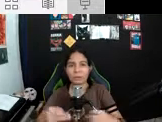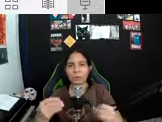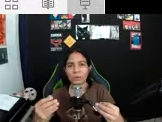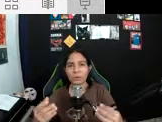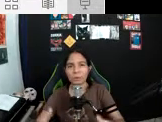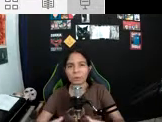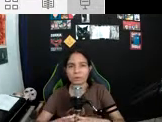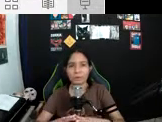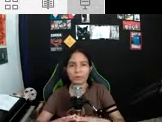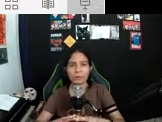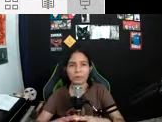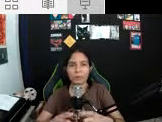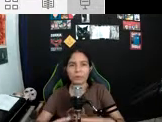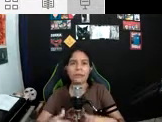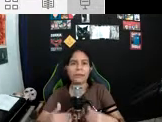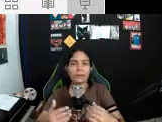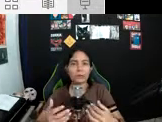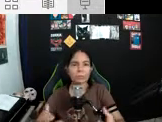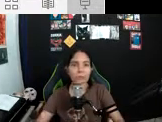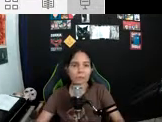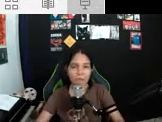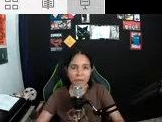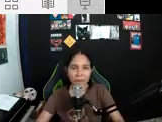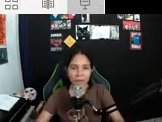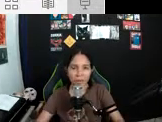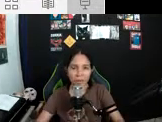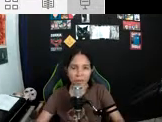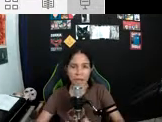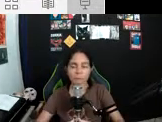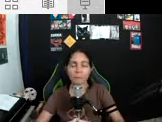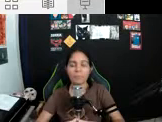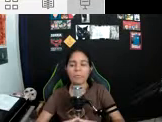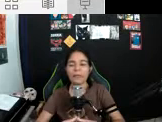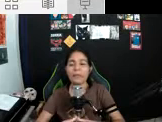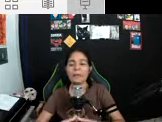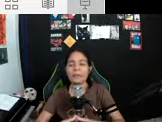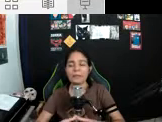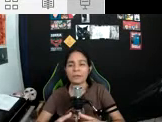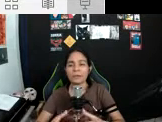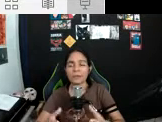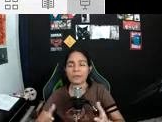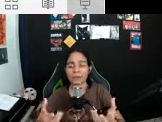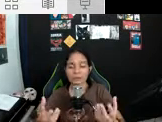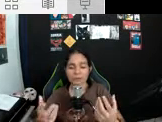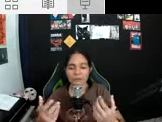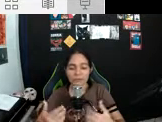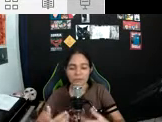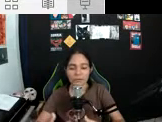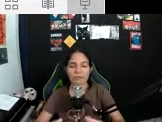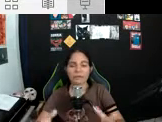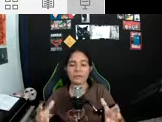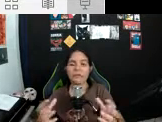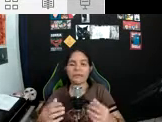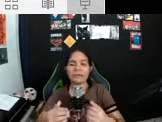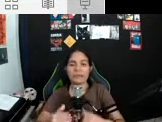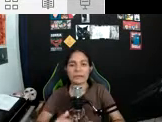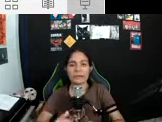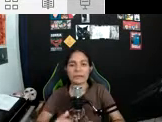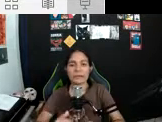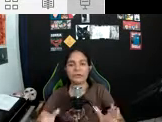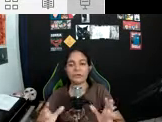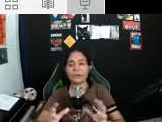por exemplo, uma situação de uma mãe tendo um parto normal, né? Tendo ali todas as